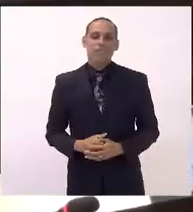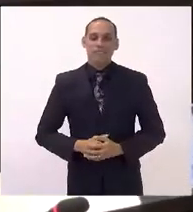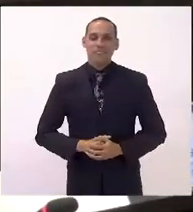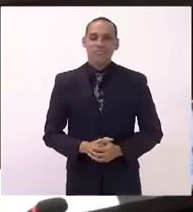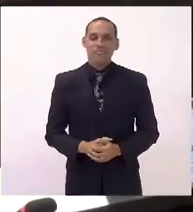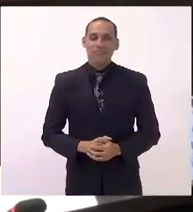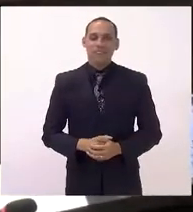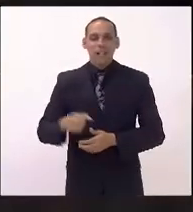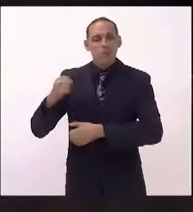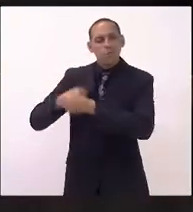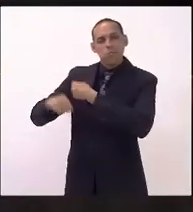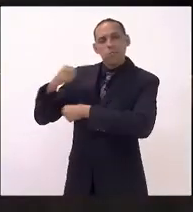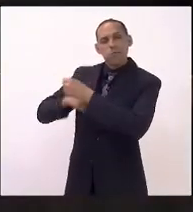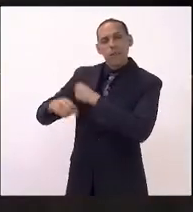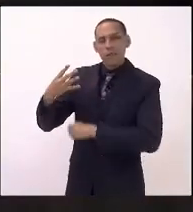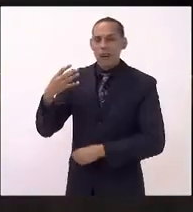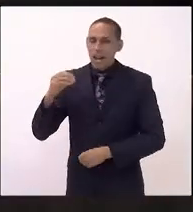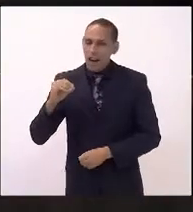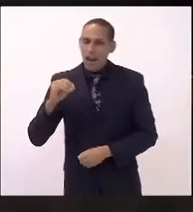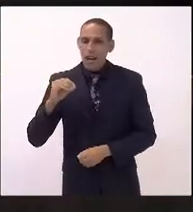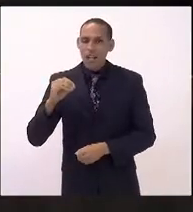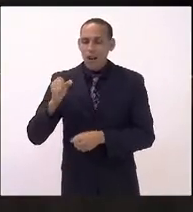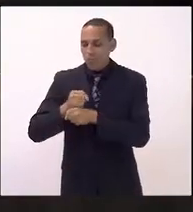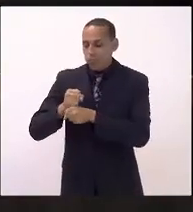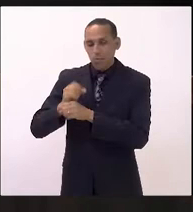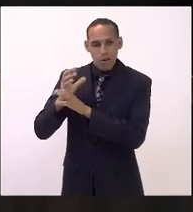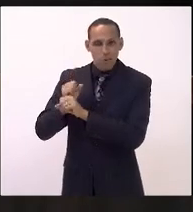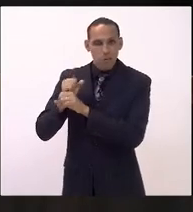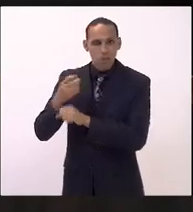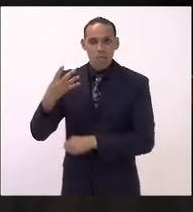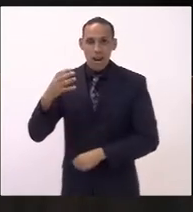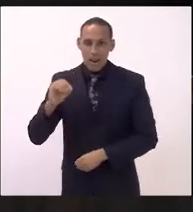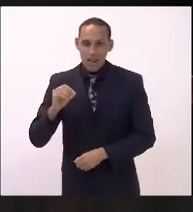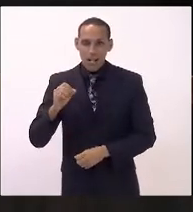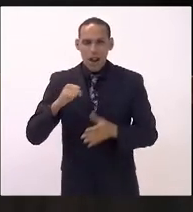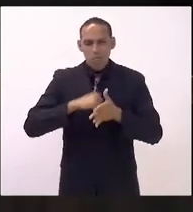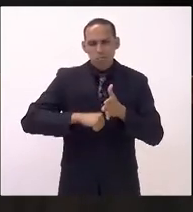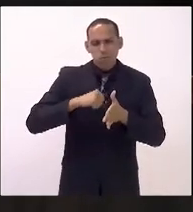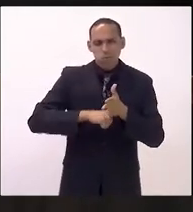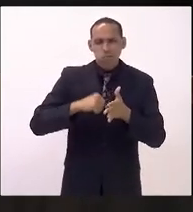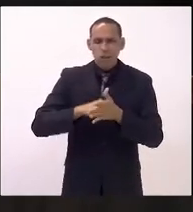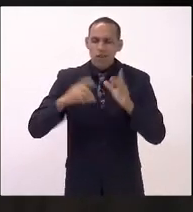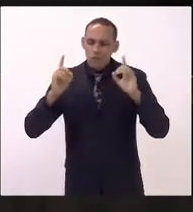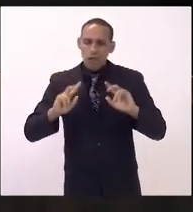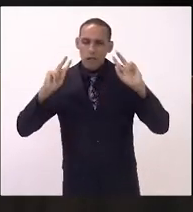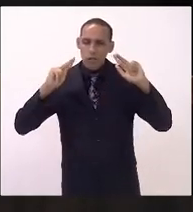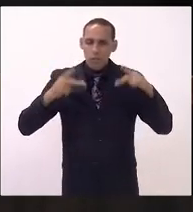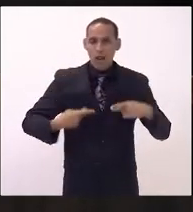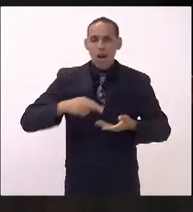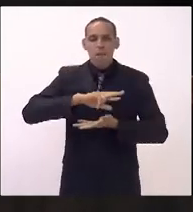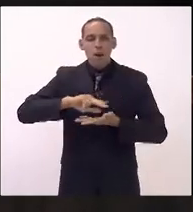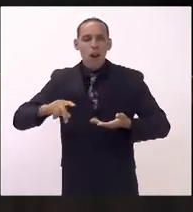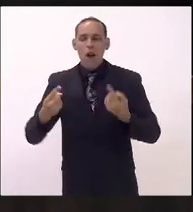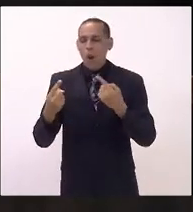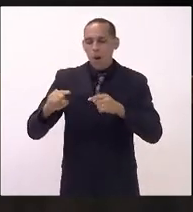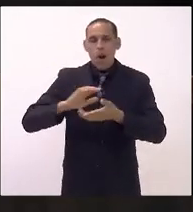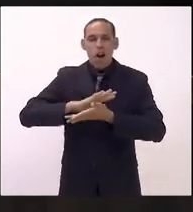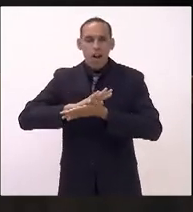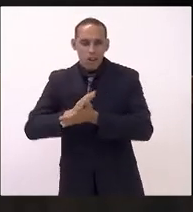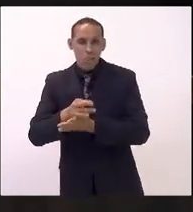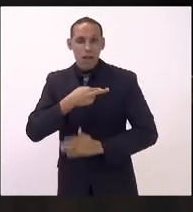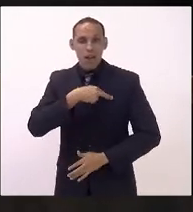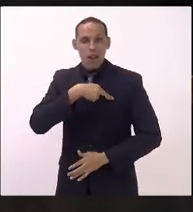Há 40 anos, atuando em prol das liberdades, dos direitos humanos, das pluralidades contra o racismo e a